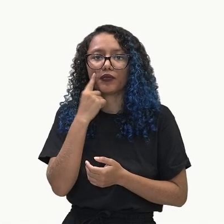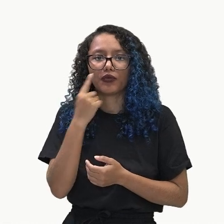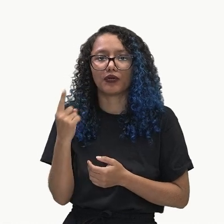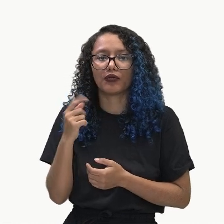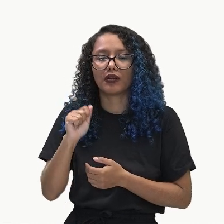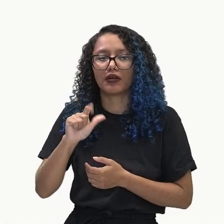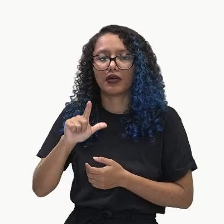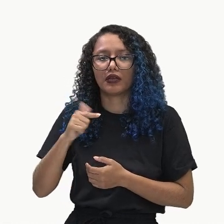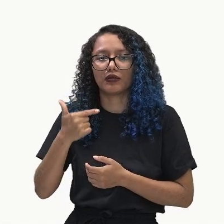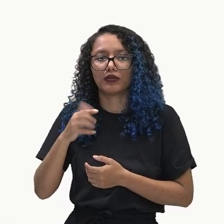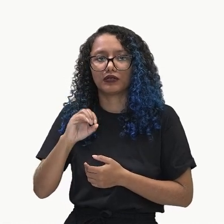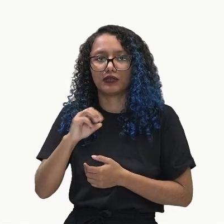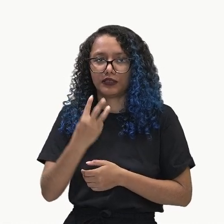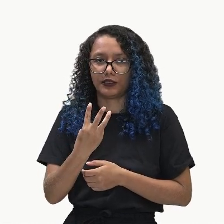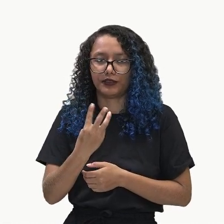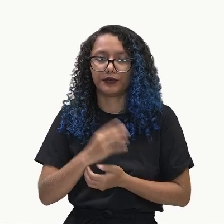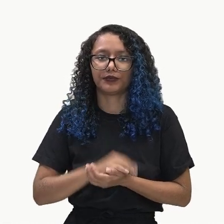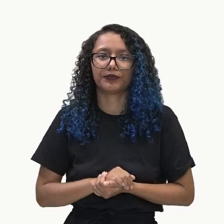de alumínio.